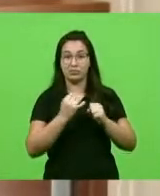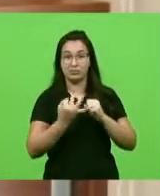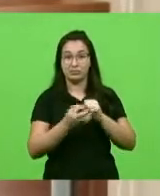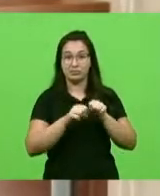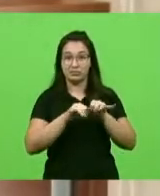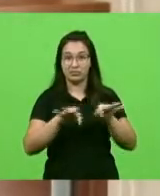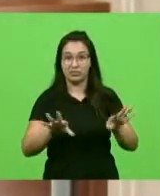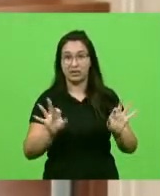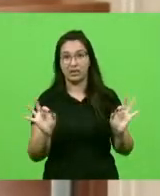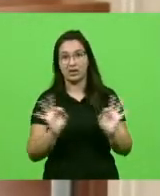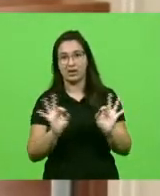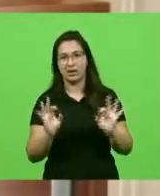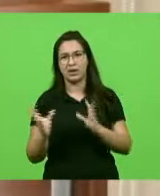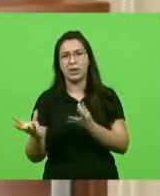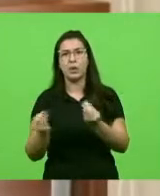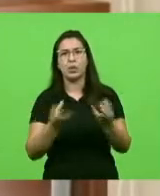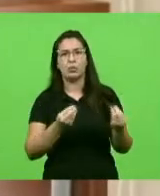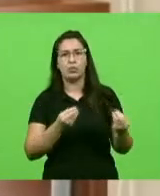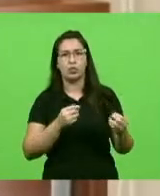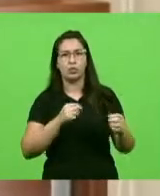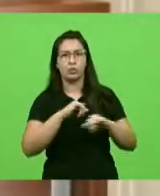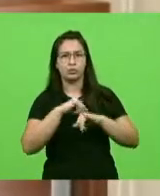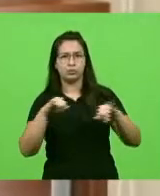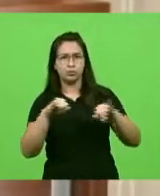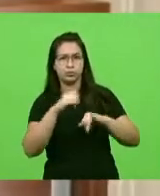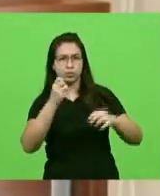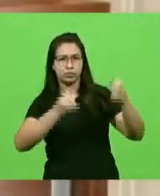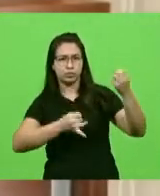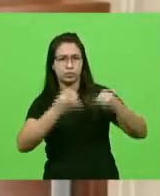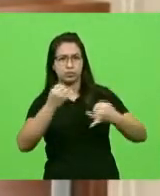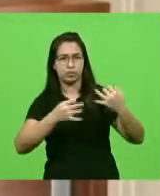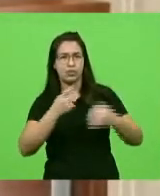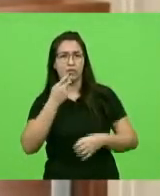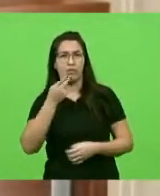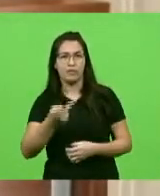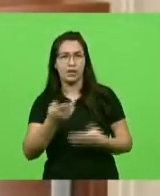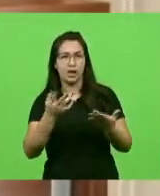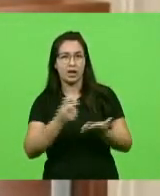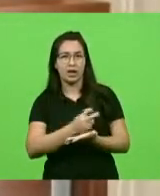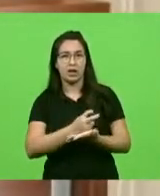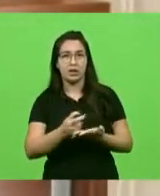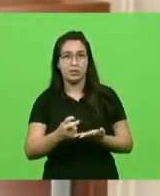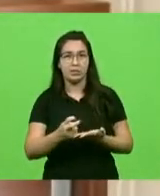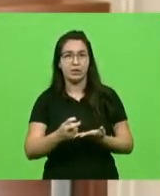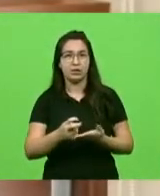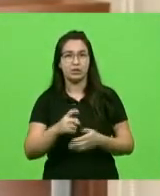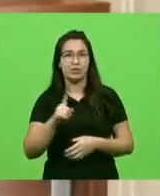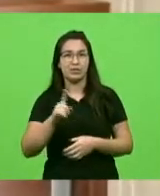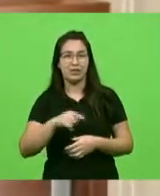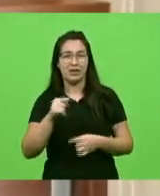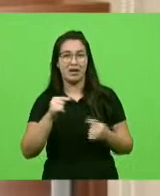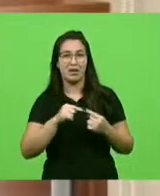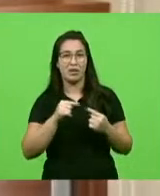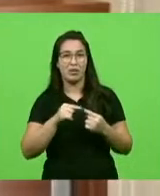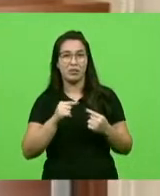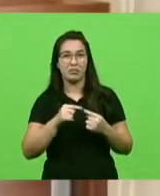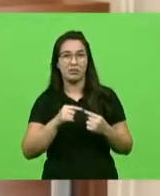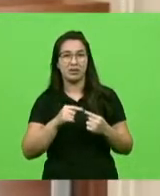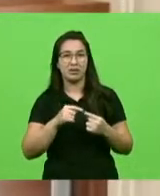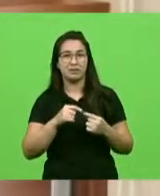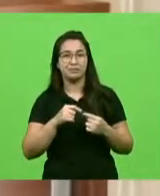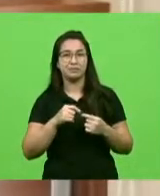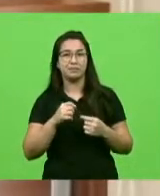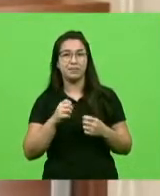imprensa catarinense que o impeachment seria uma tentativa espúria de alçar a chefia do Poder Executivo, um